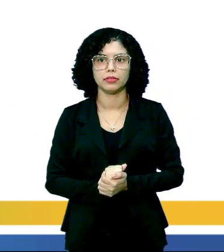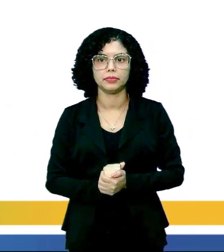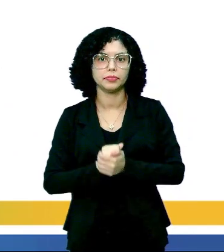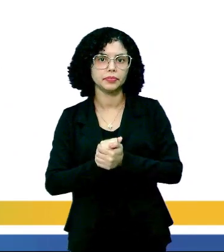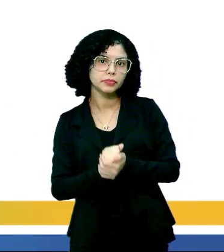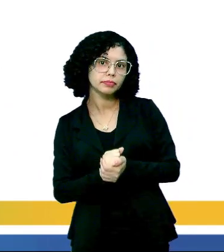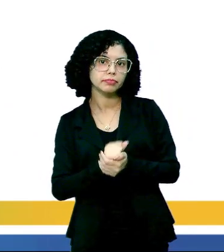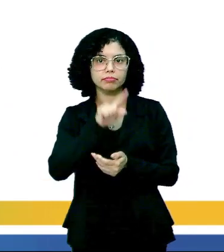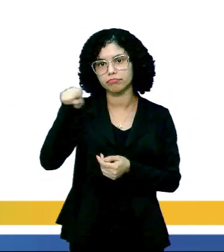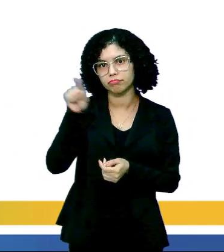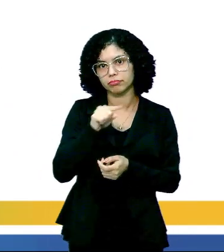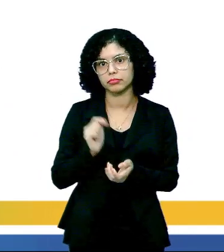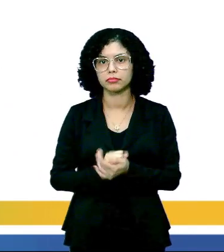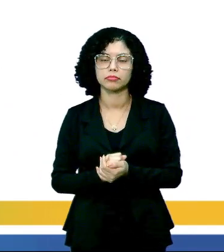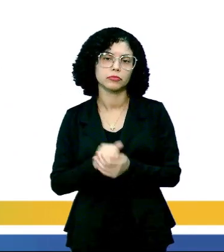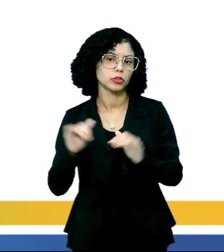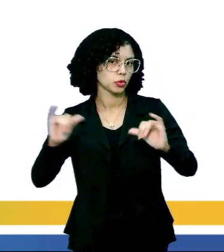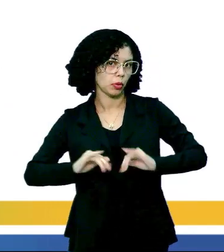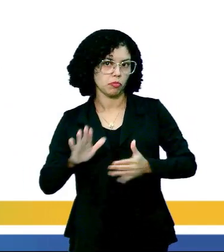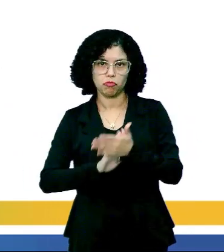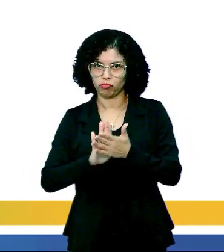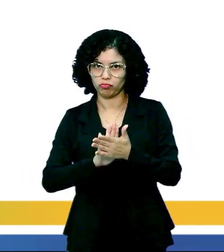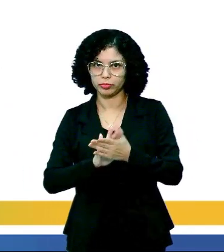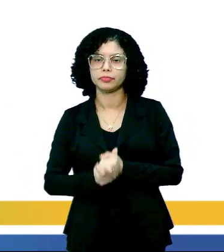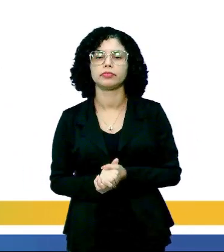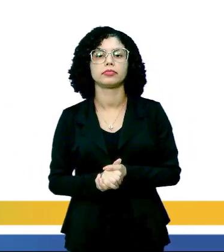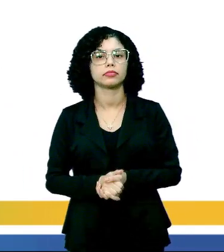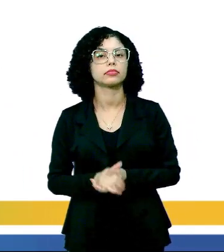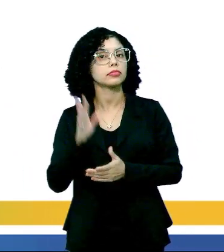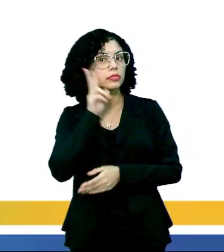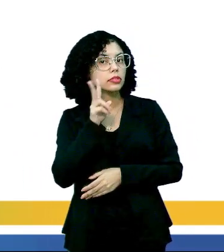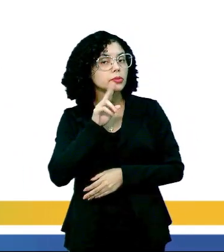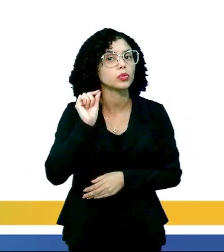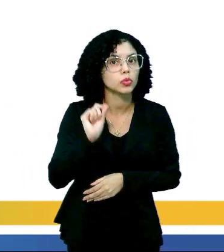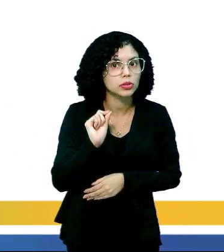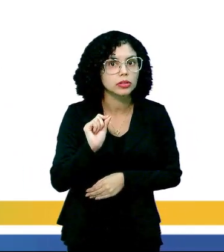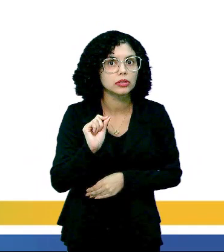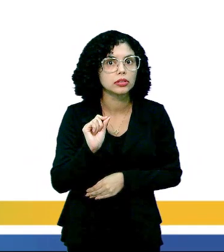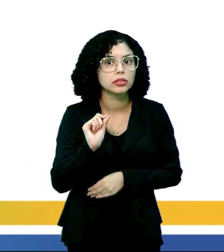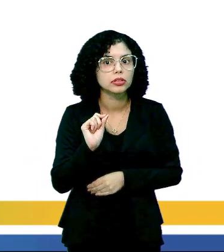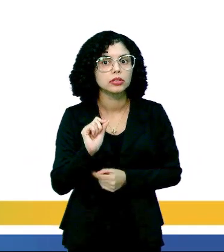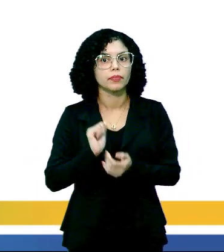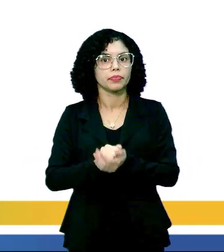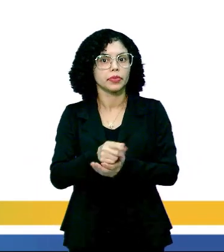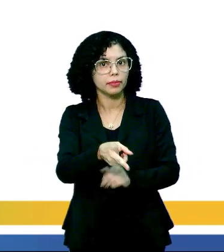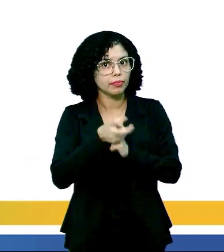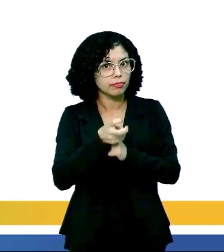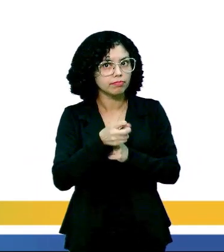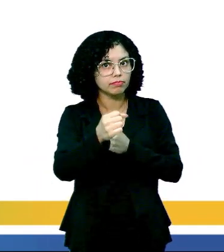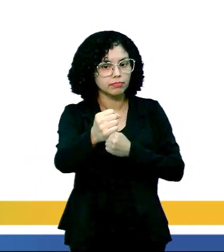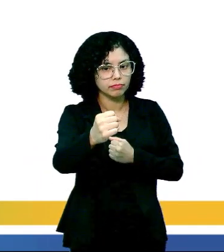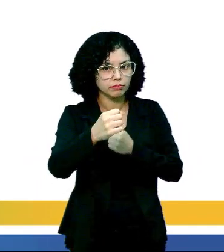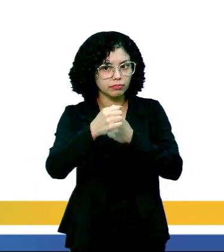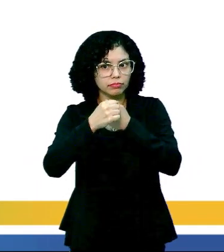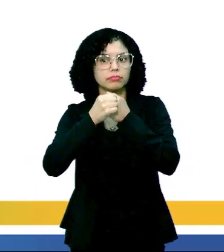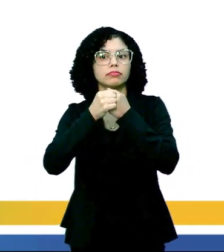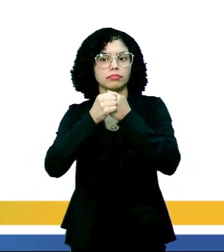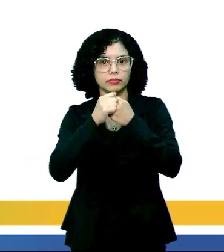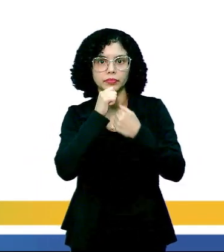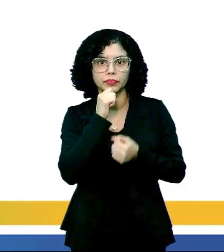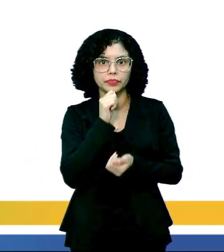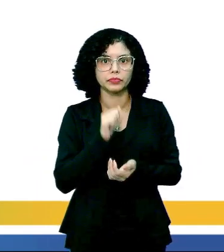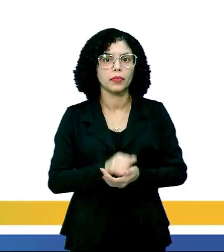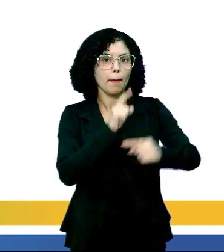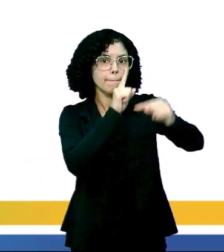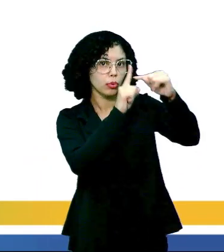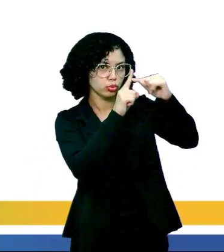gama, como é neutra, ela não sofre atração. É importante lembrar que são atrações, né? No caso, a partícula alfa ela